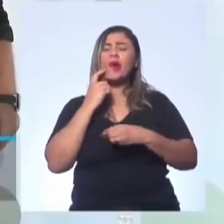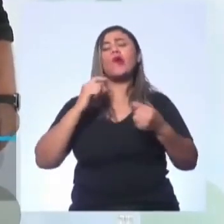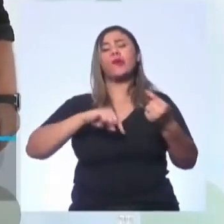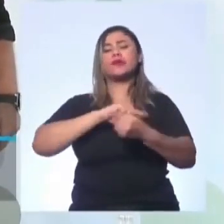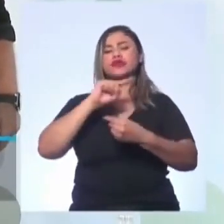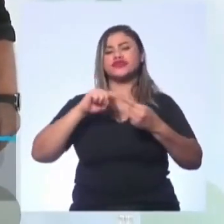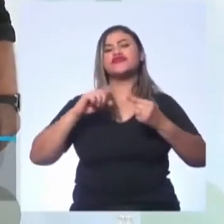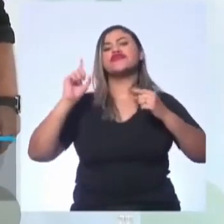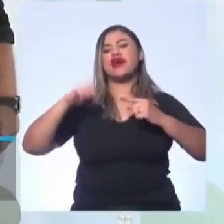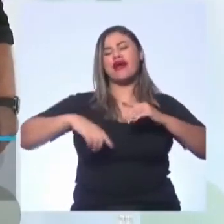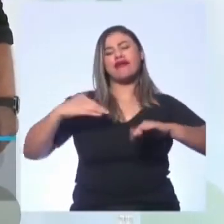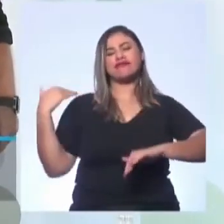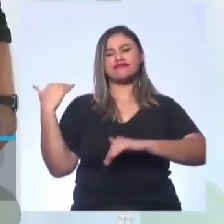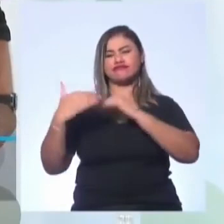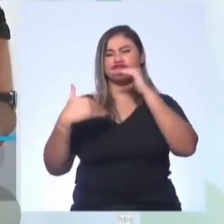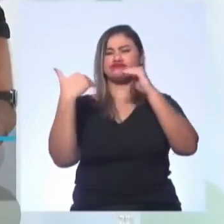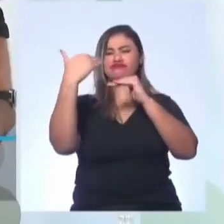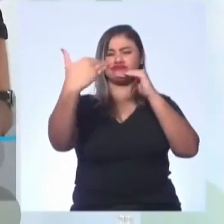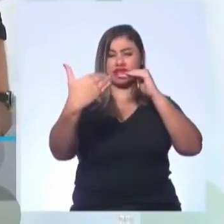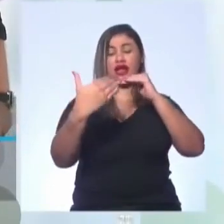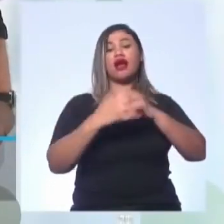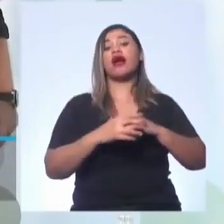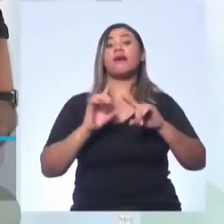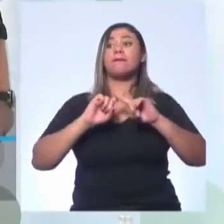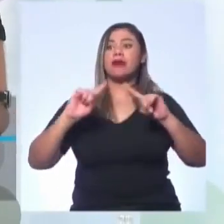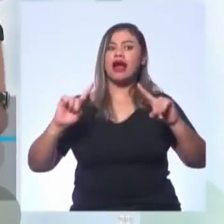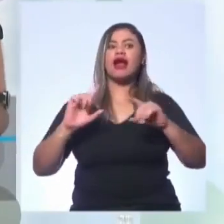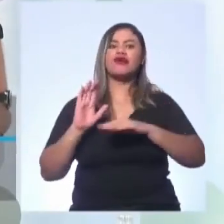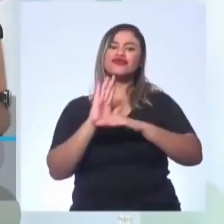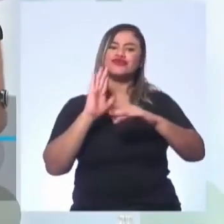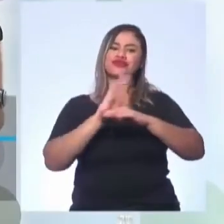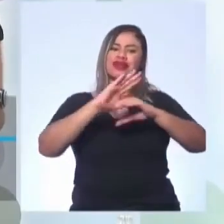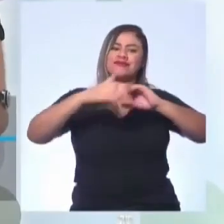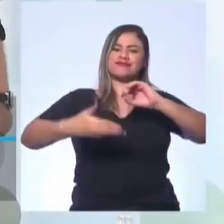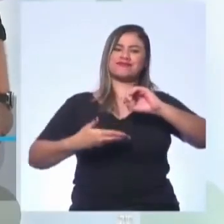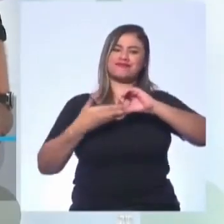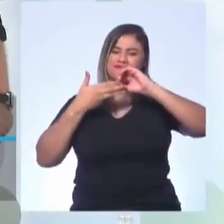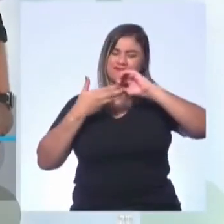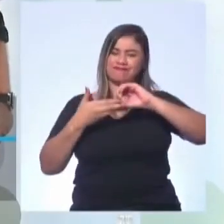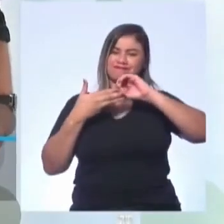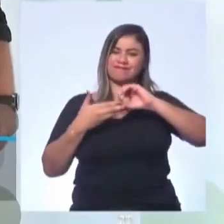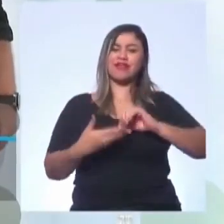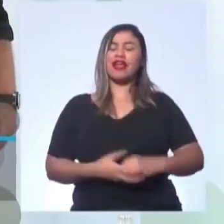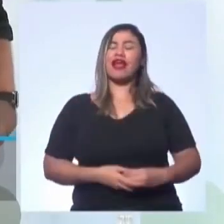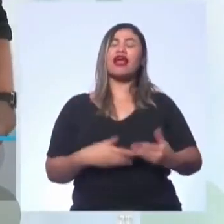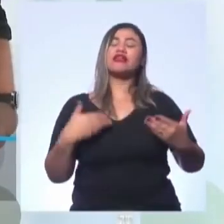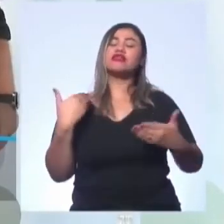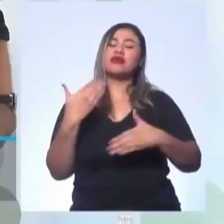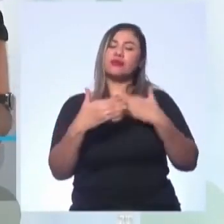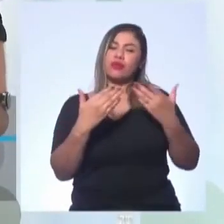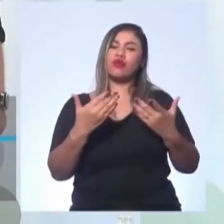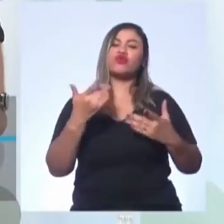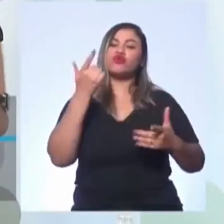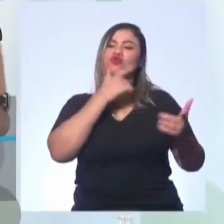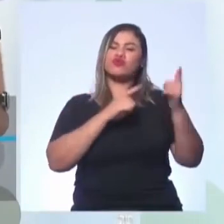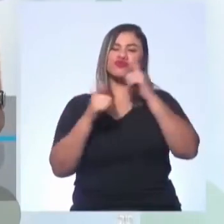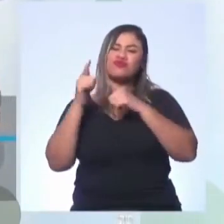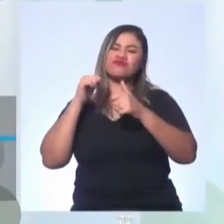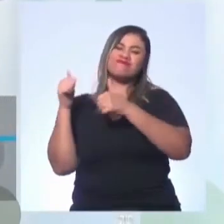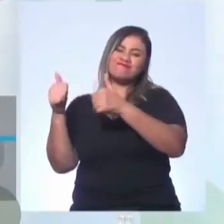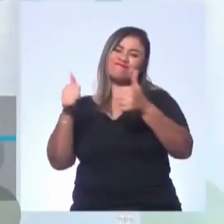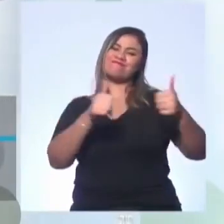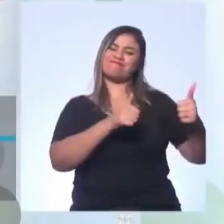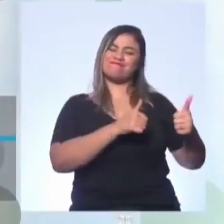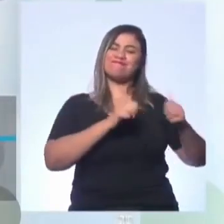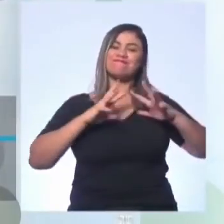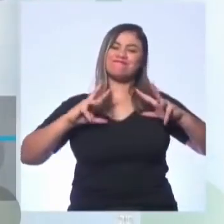de produtividade, mas também a sustentabilidade nesse aumento de produtividade, que aí acaba gerando benefícios